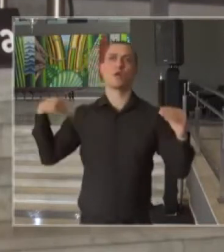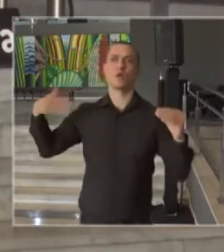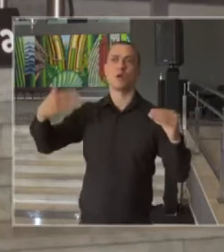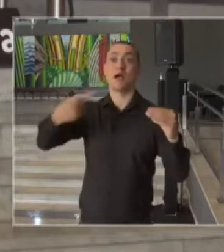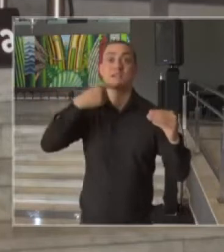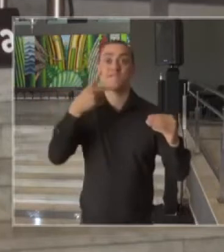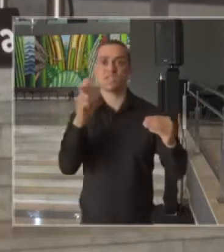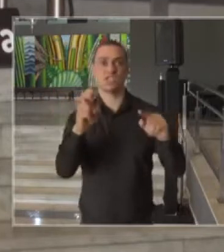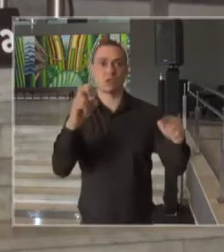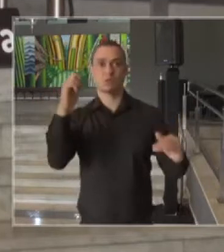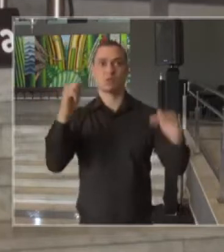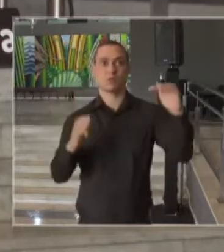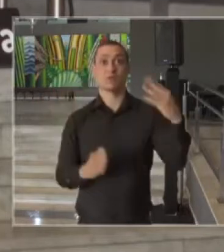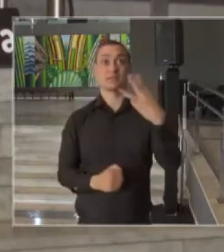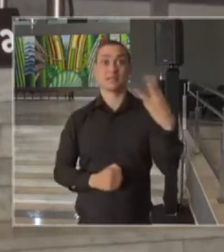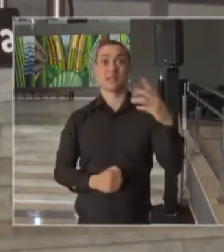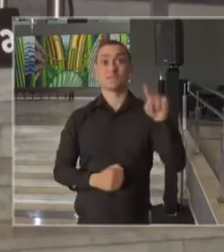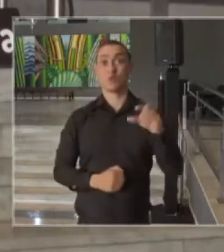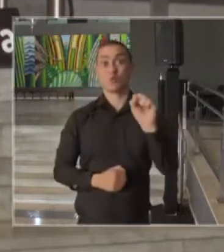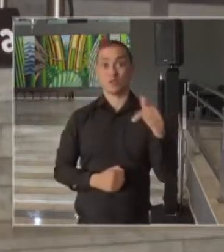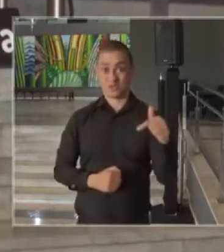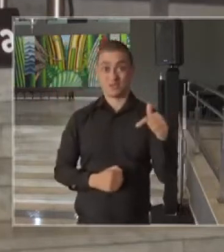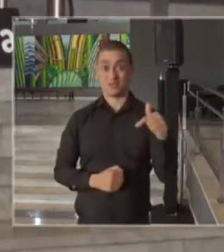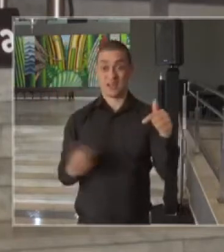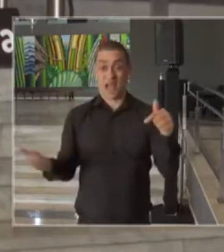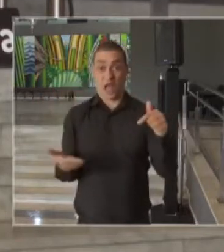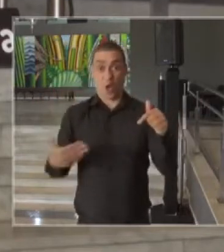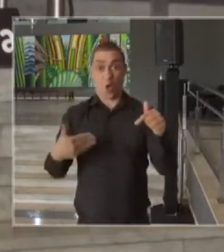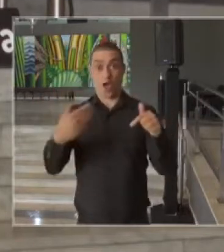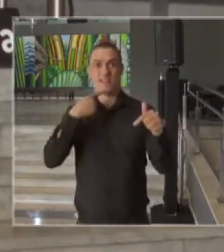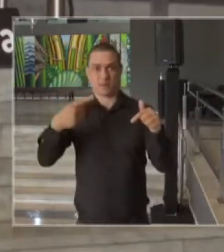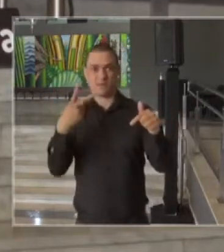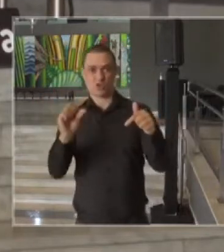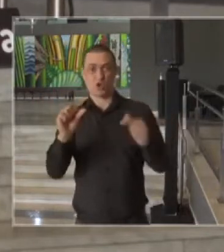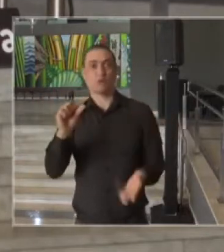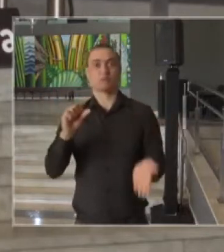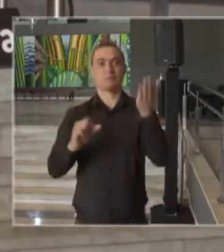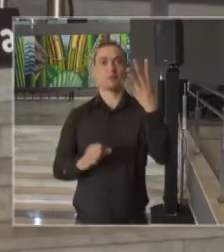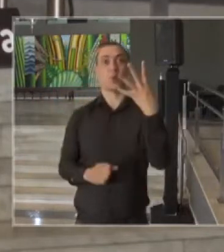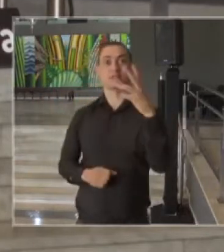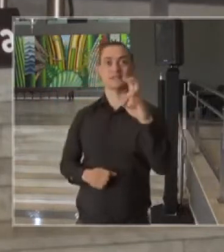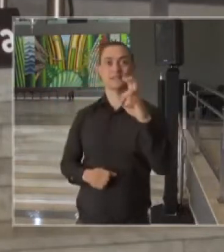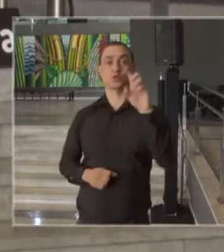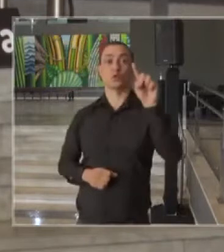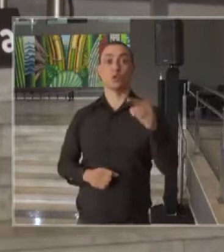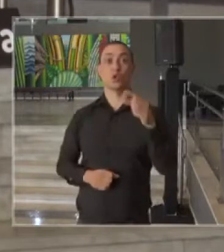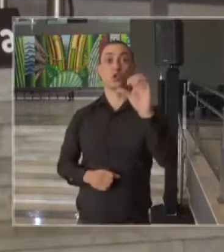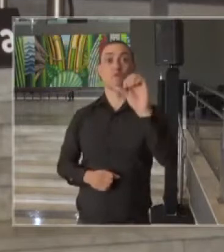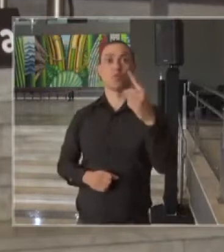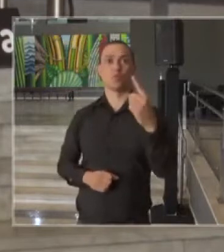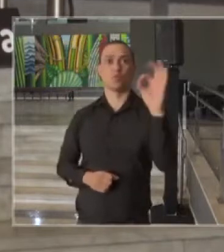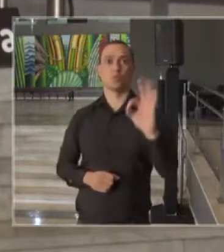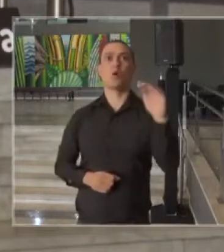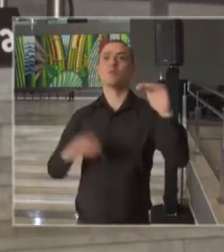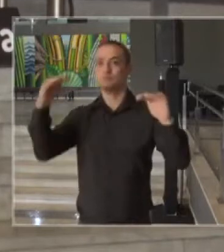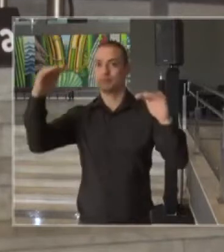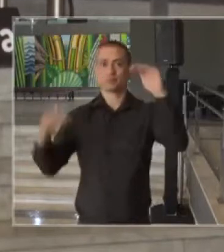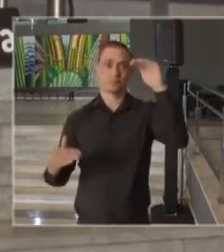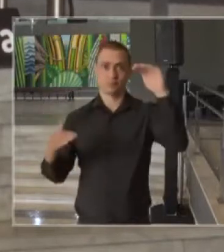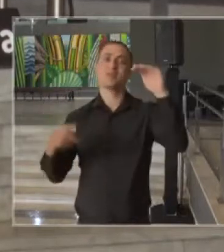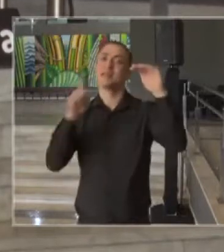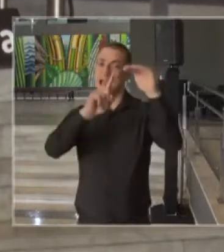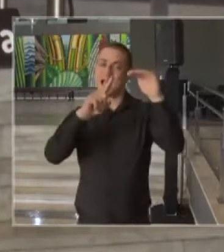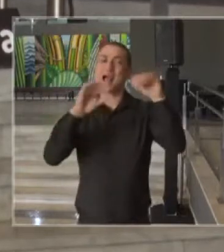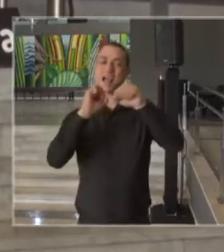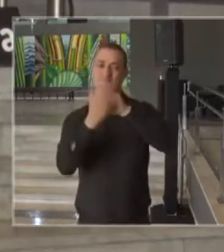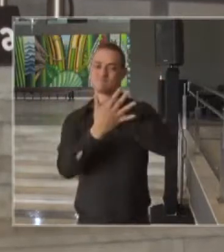25 esse número foi para 33 ponto 87 e agora na semana 2945 1.91 comprovando a